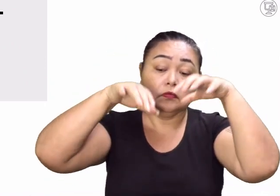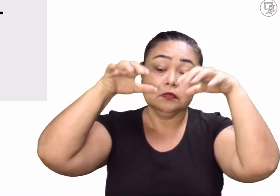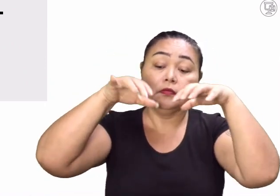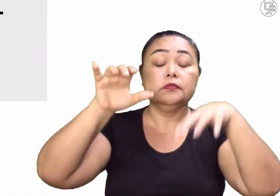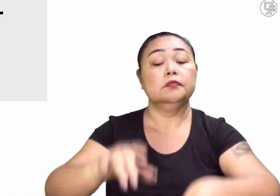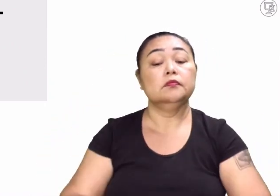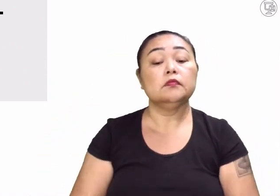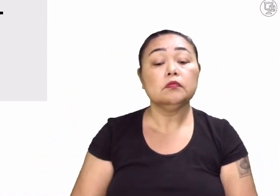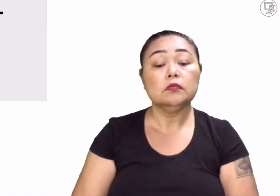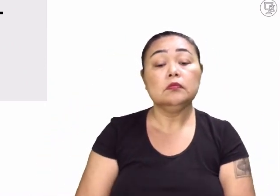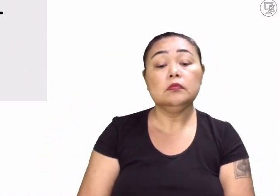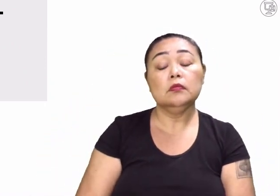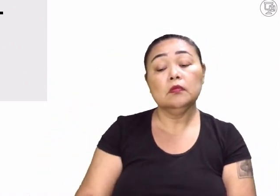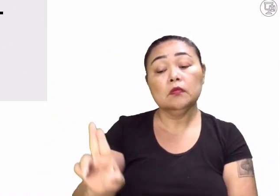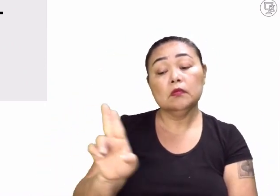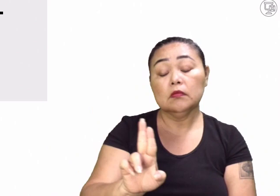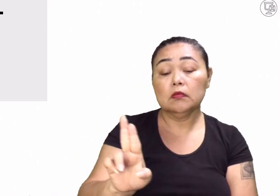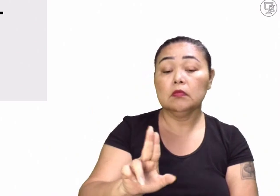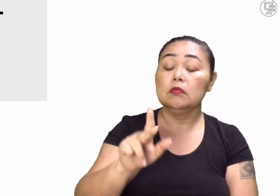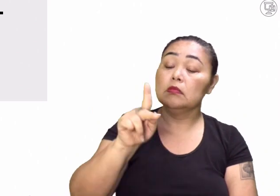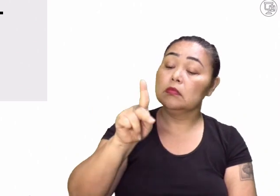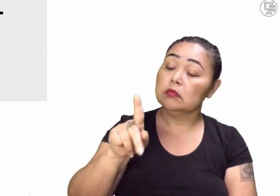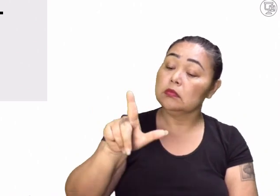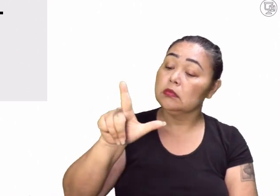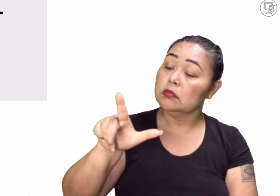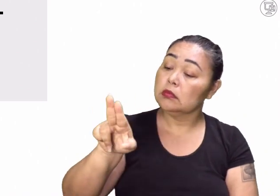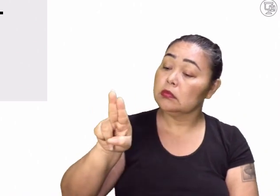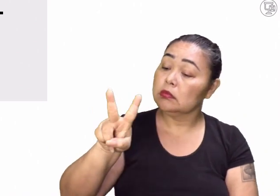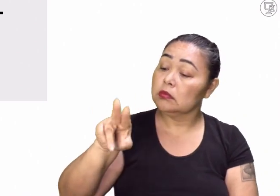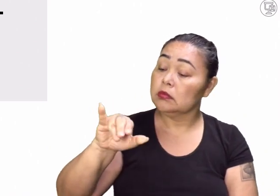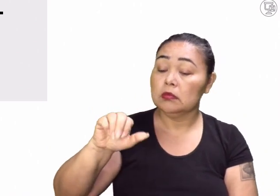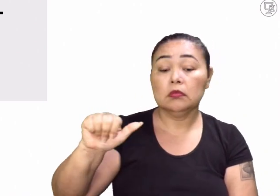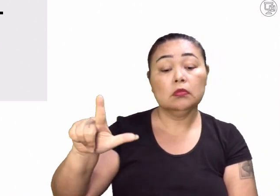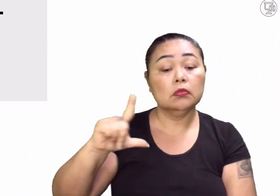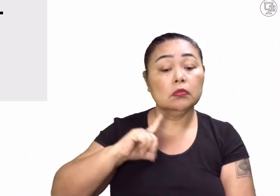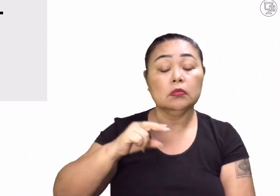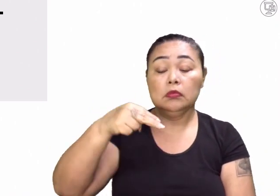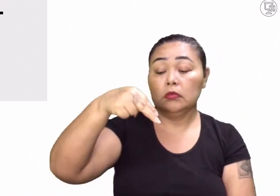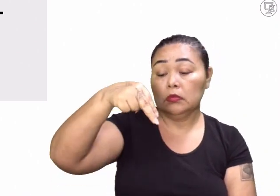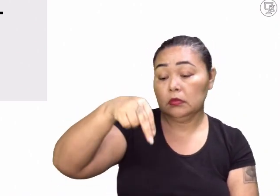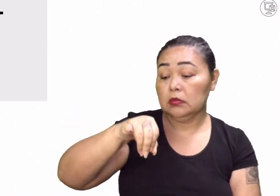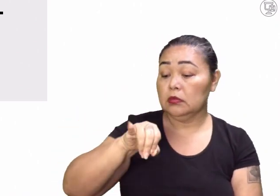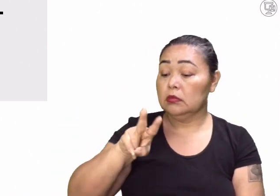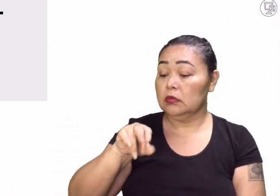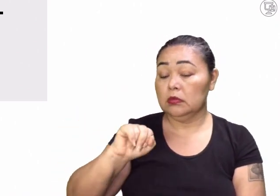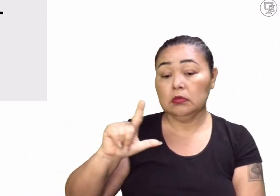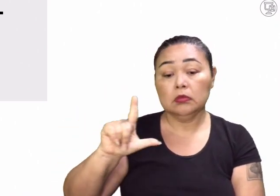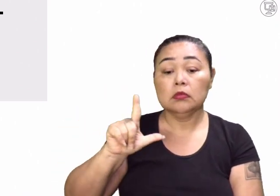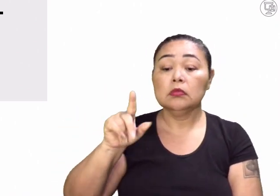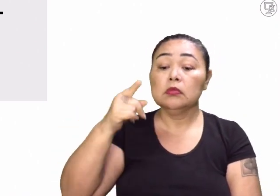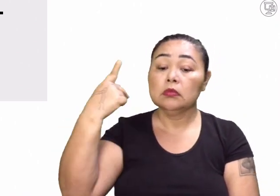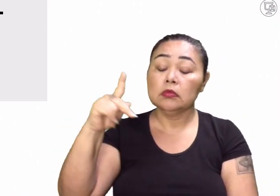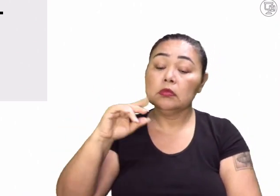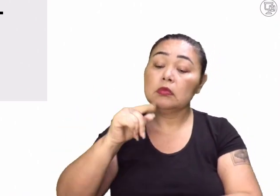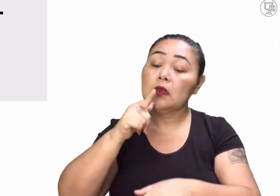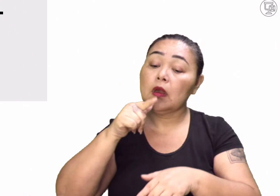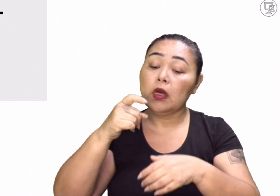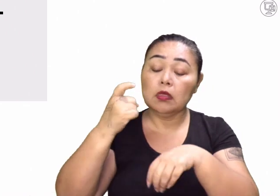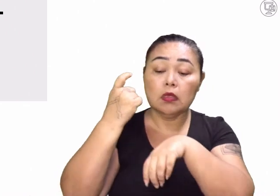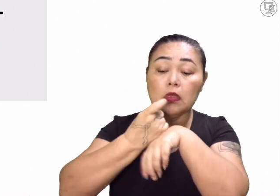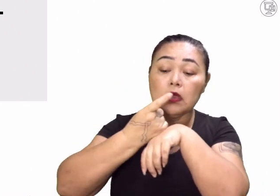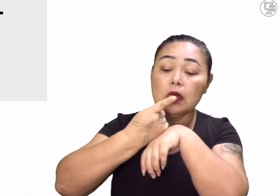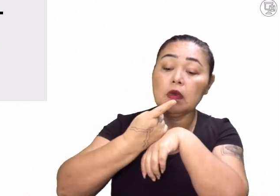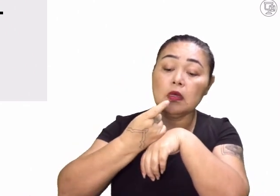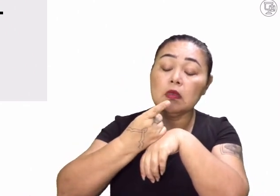pela água da chuva. O rio nival, de regime nival, ele é alimentado a partir